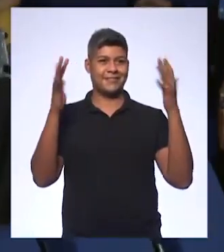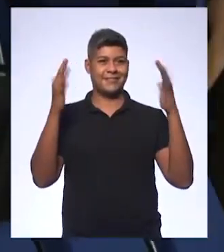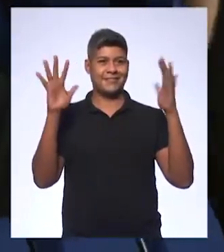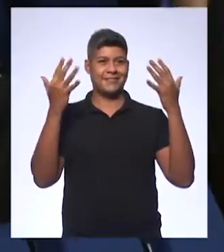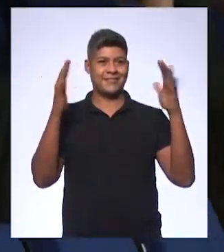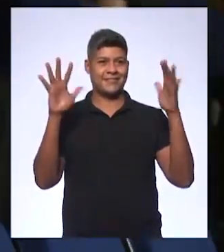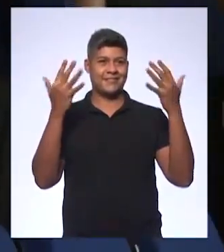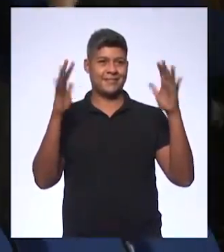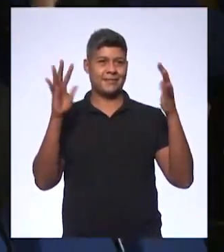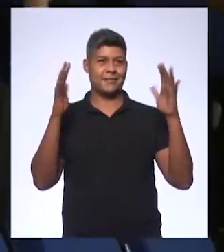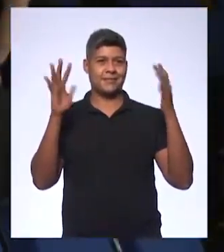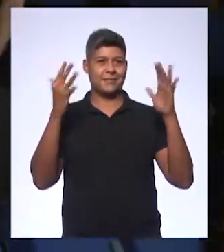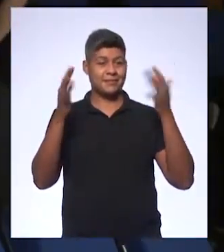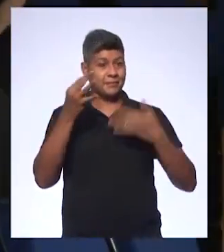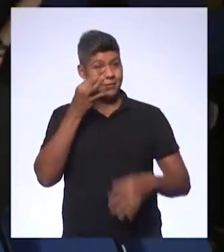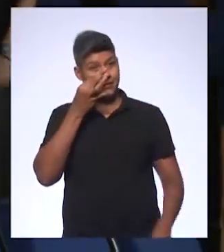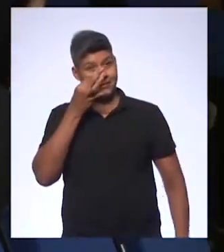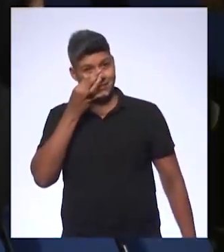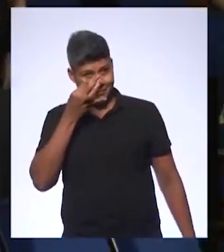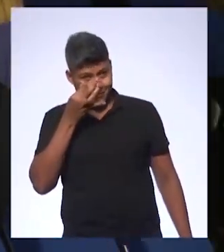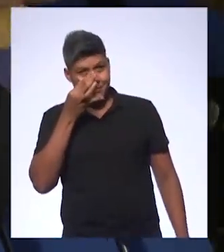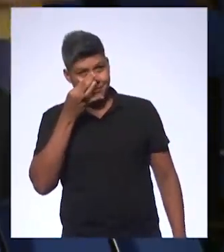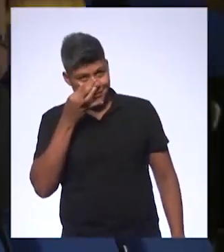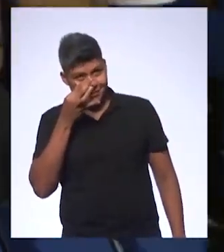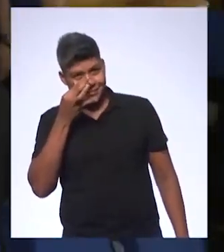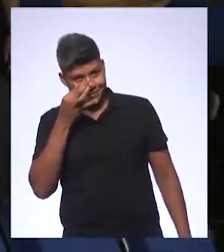Parabéns, Danilo, ao vivo aqui para nossa